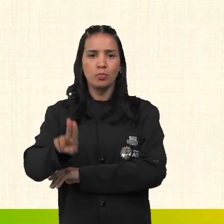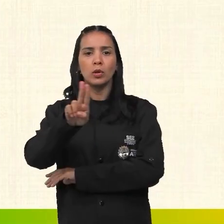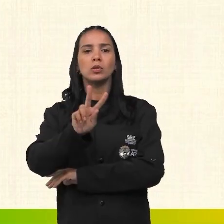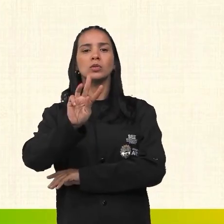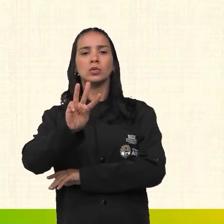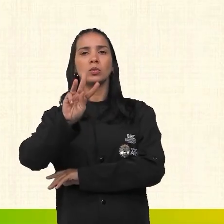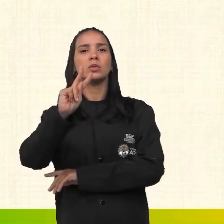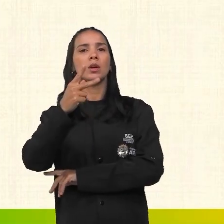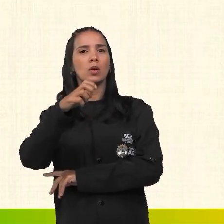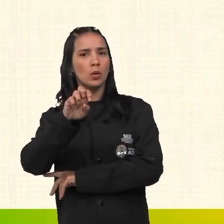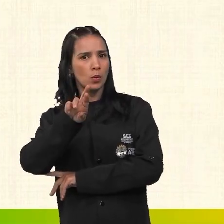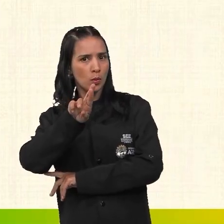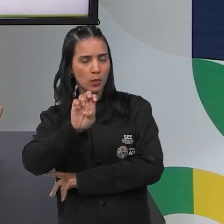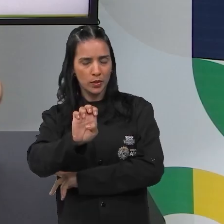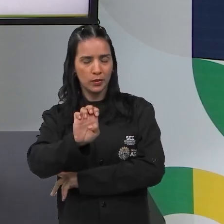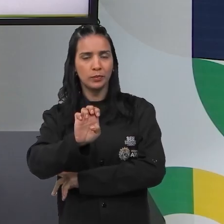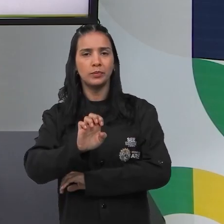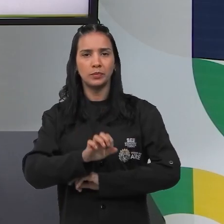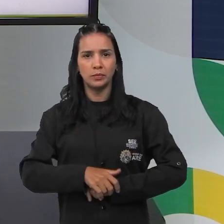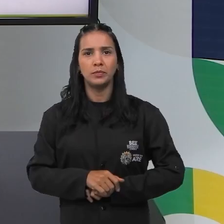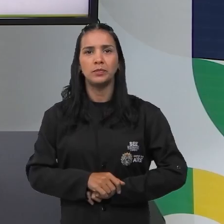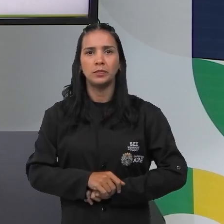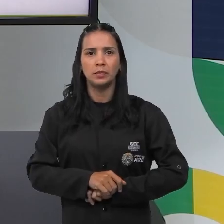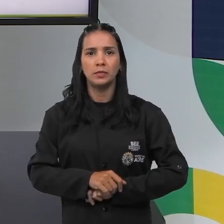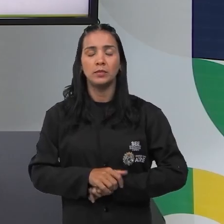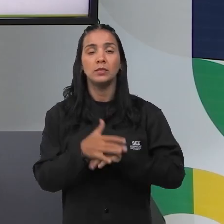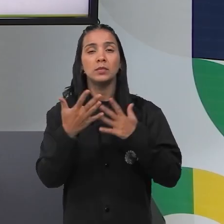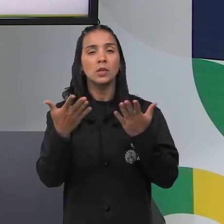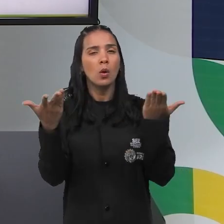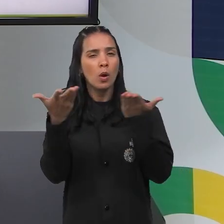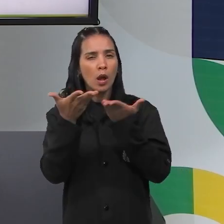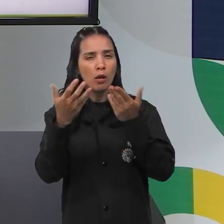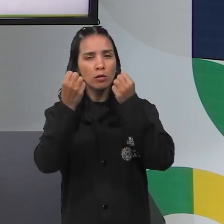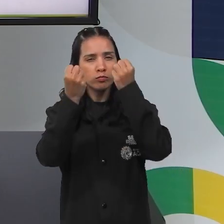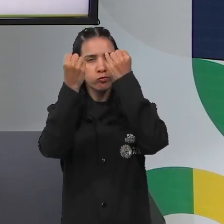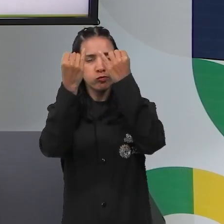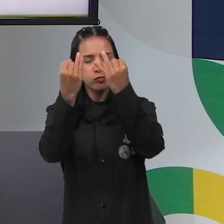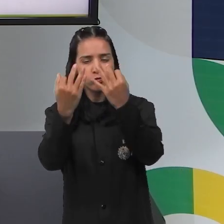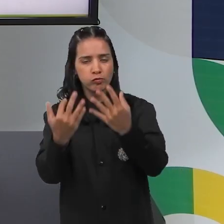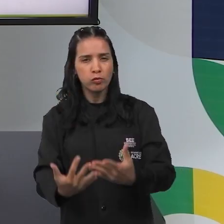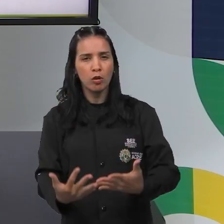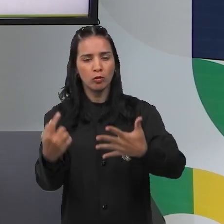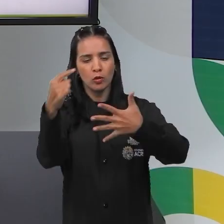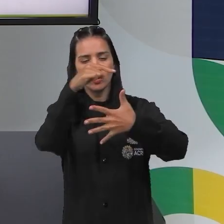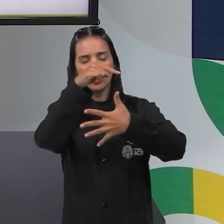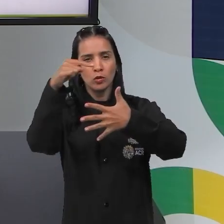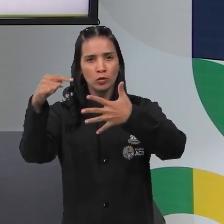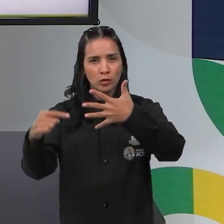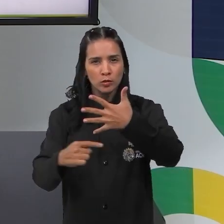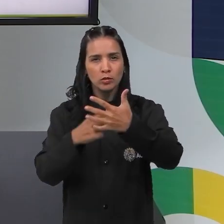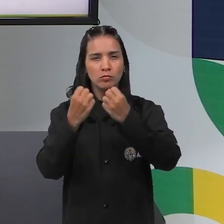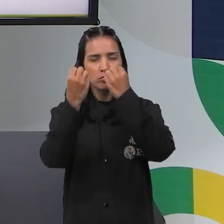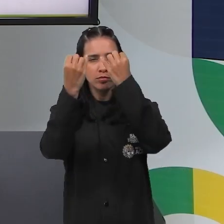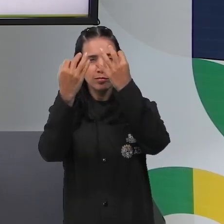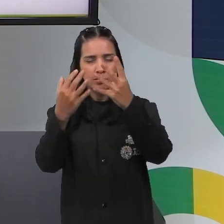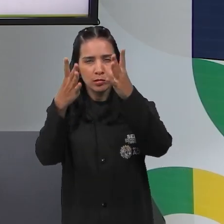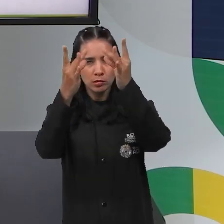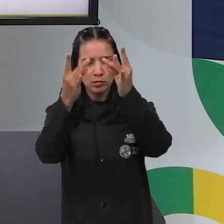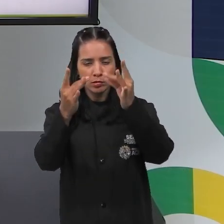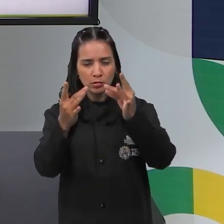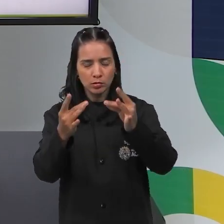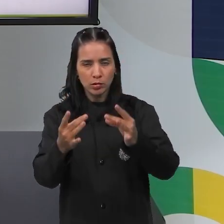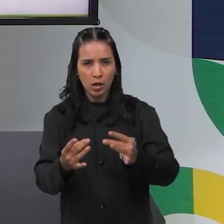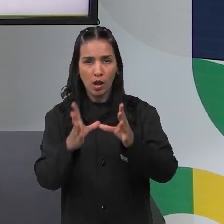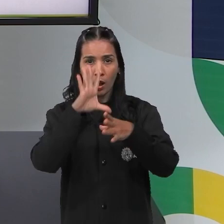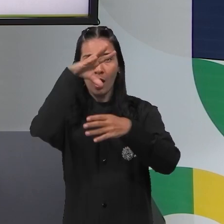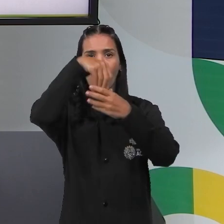where. Então, agora nós vamos ver cada uma dessas palavras aplicadas a uma frase e